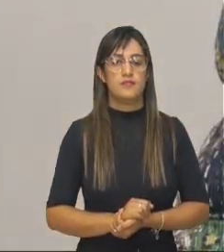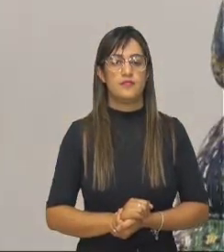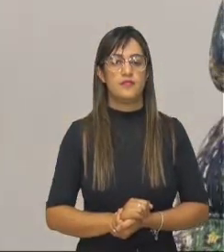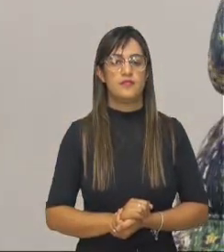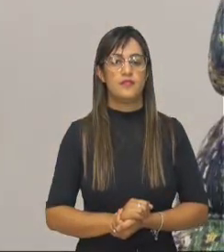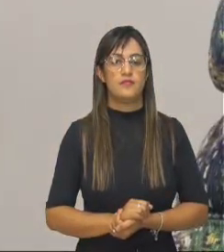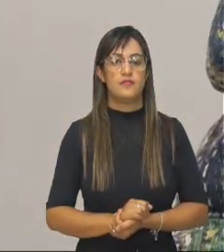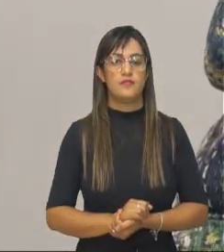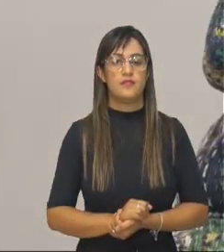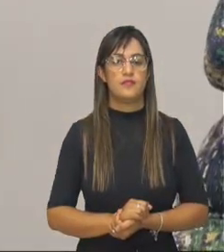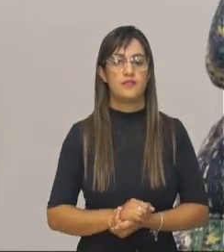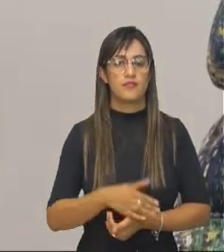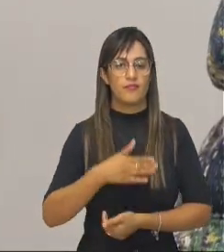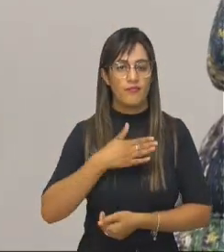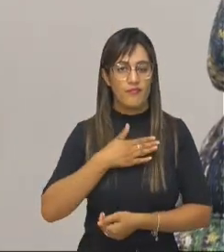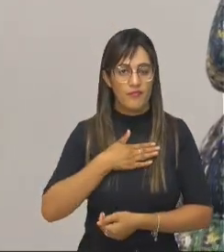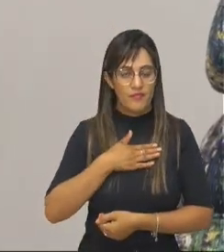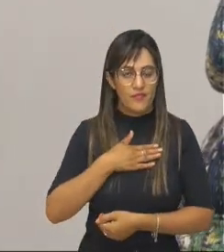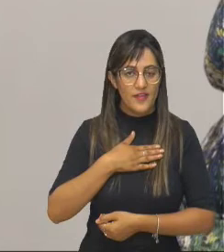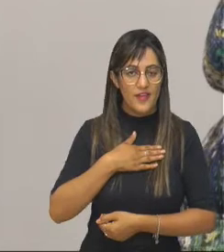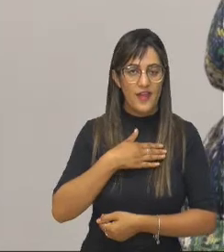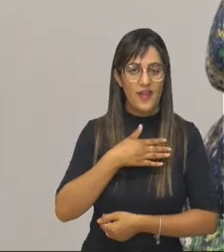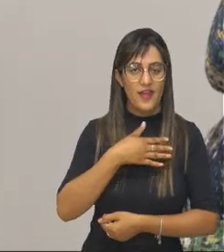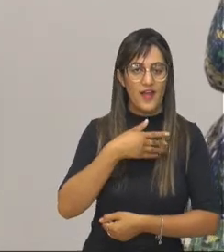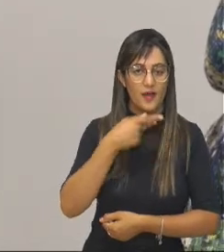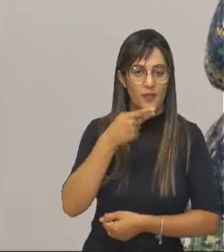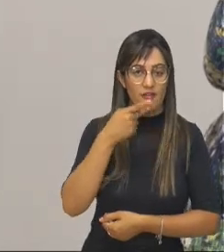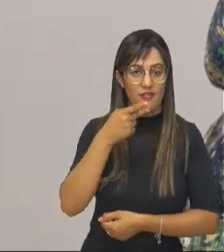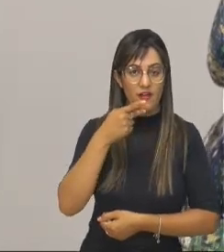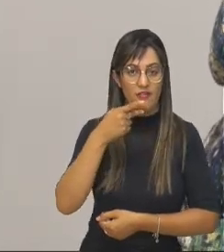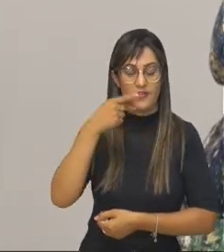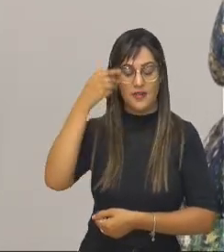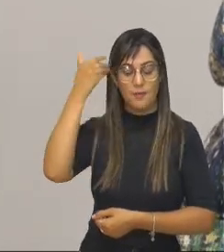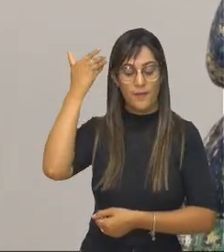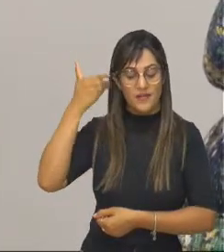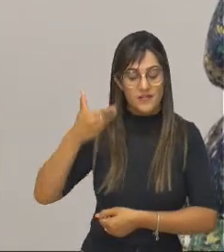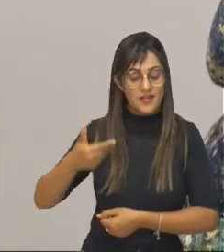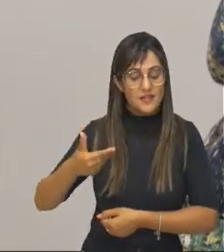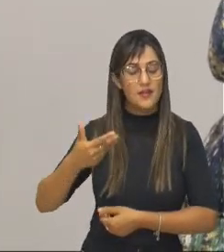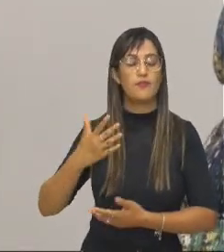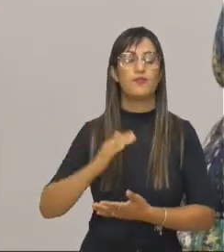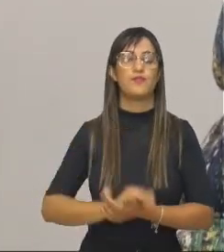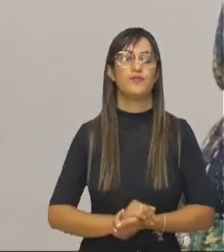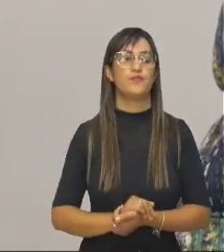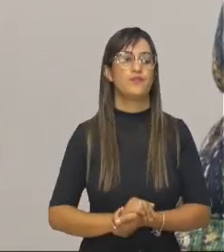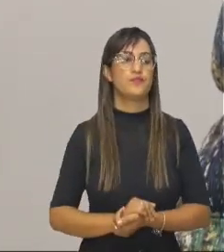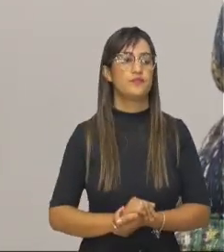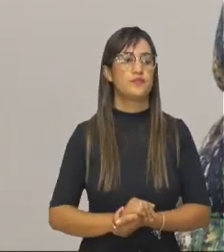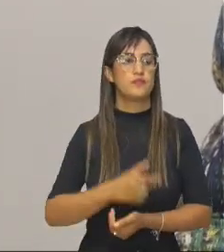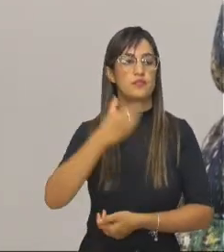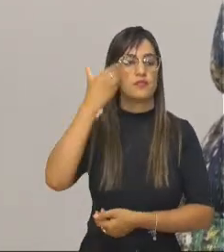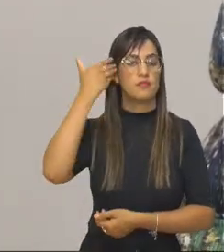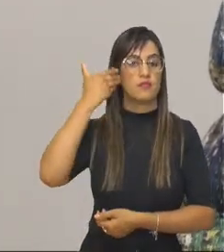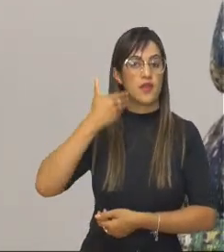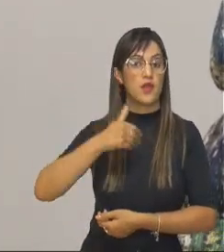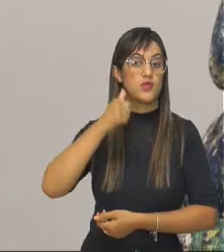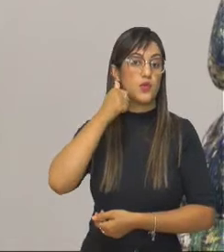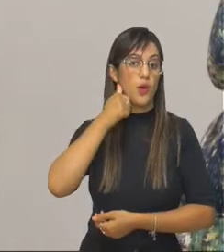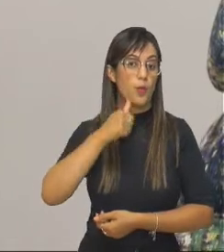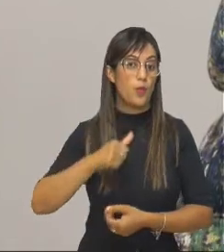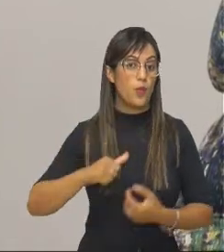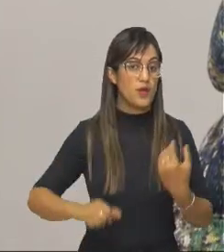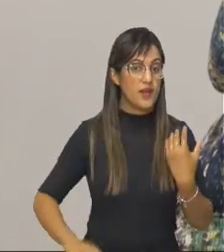Minha fala, gente. Eu sou a Ariane Sena, fazendo a descrição. Eu sou uma mulher trans